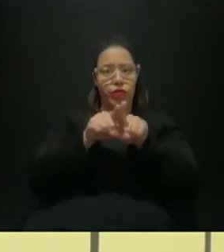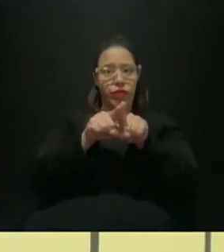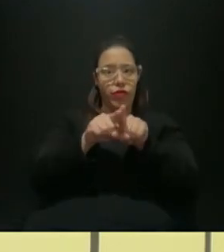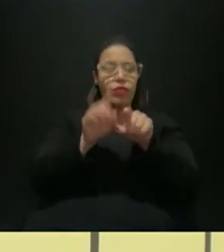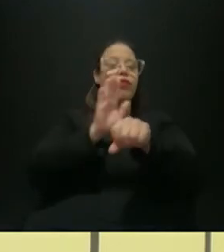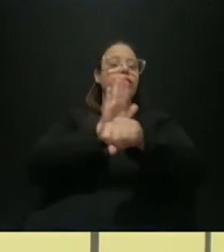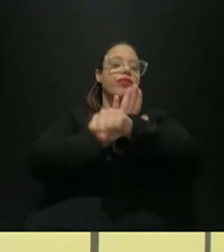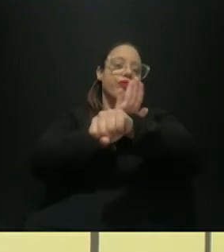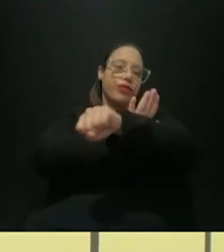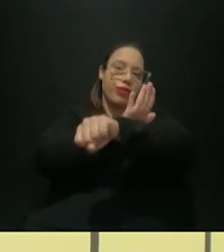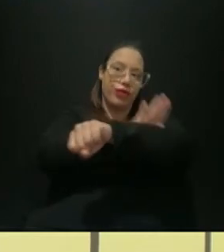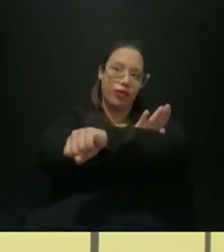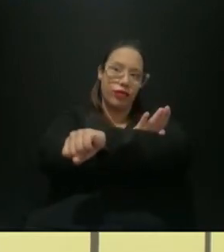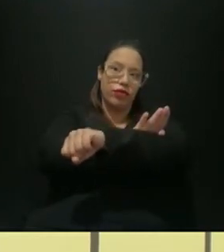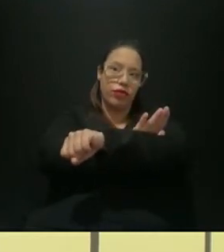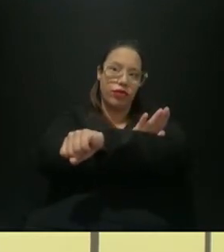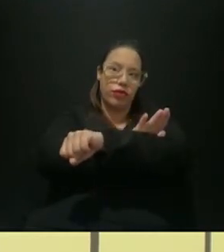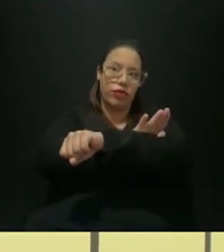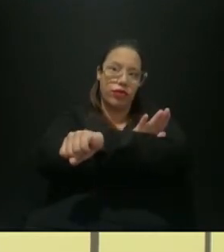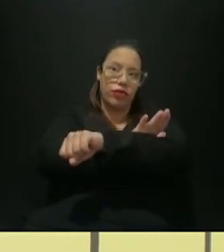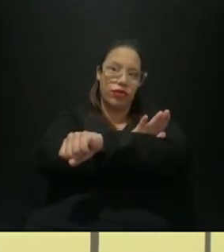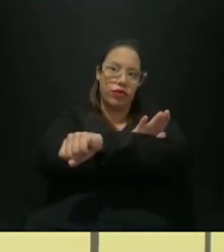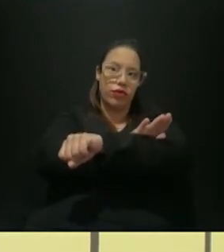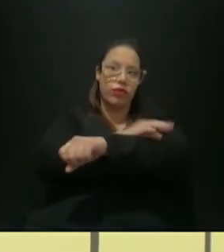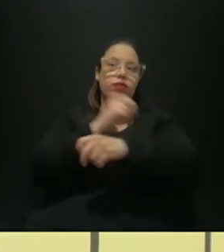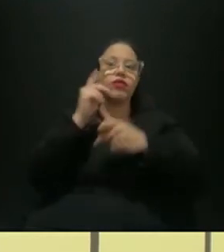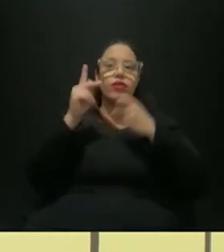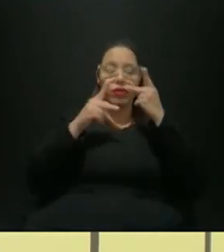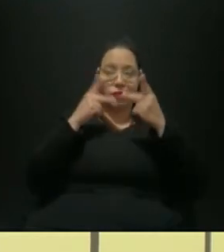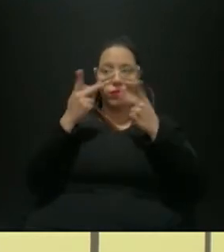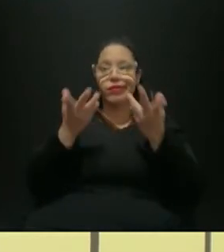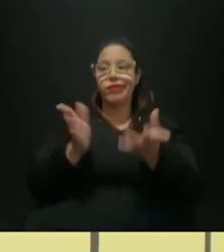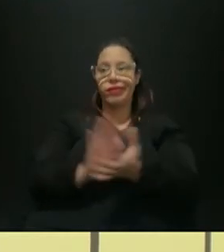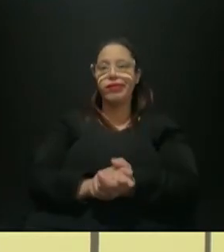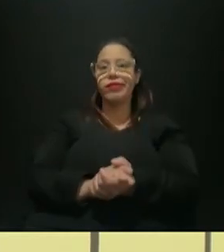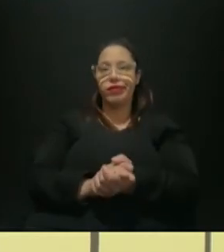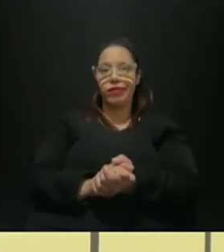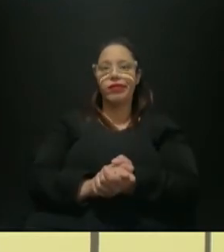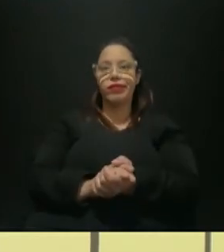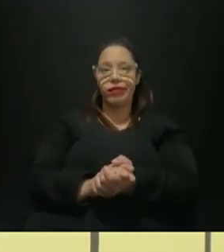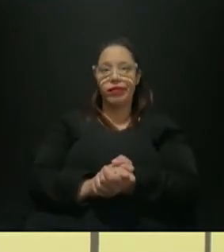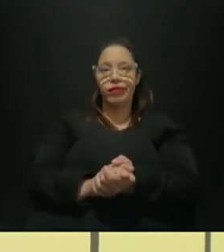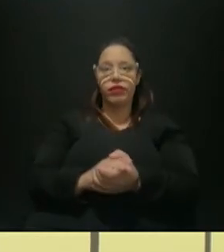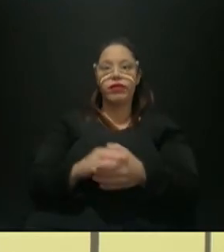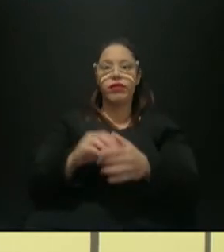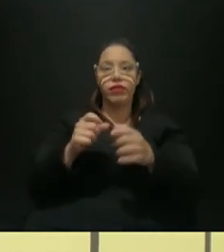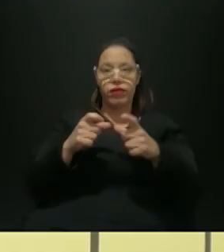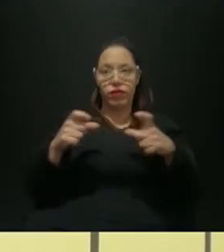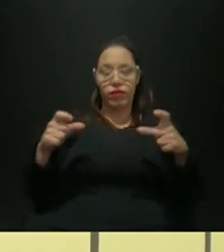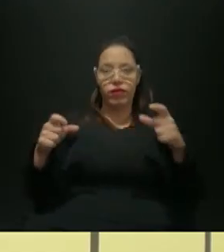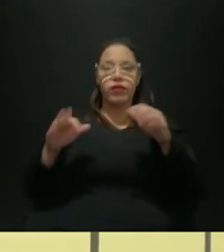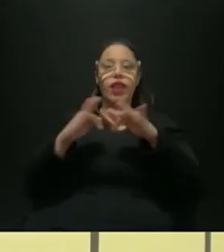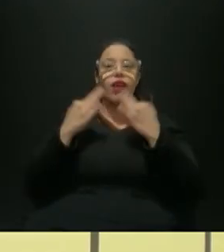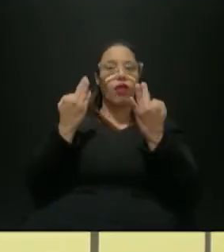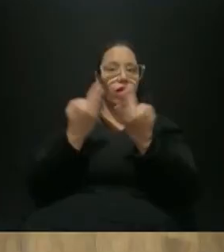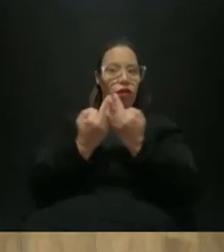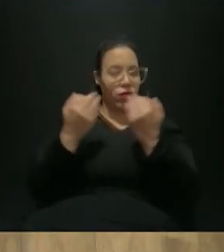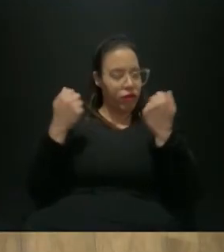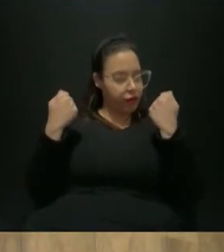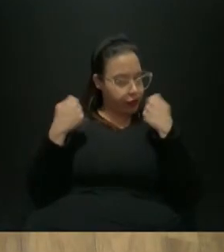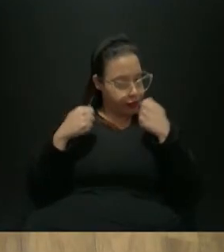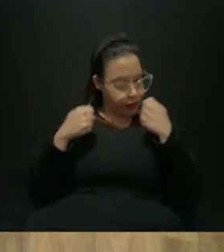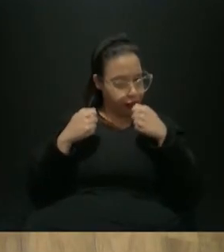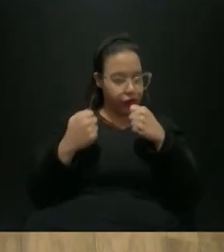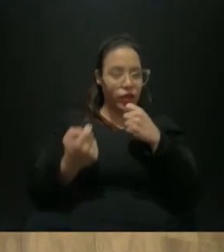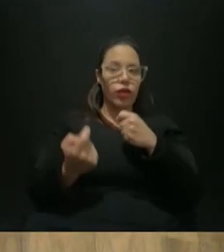a gente vai falando isso aqui, se não diretamente nas entrelinhas, né? Até família, porque muitas vezes essa criança volta para a família de